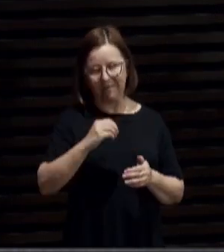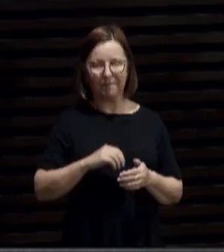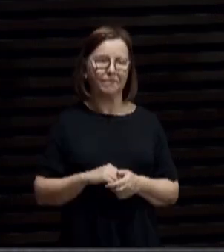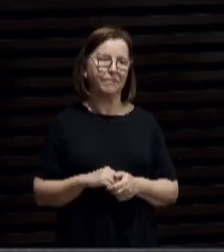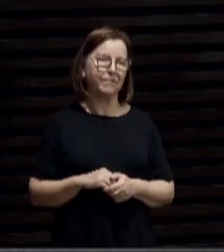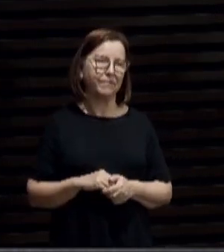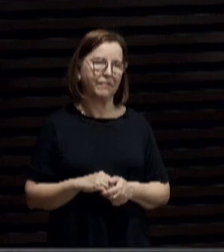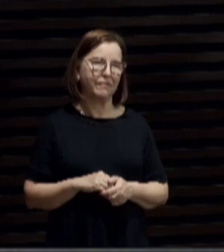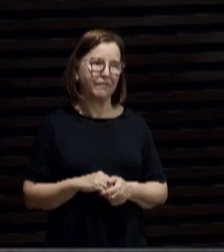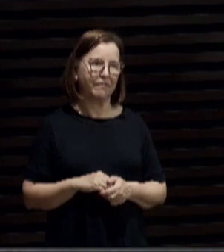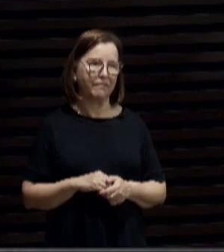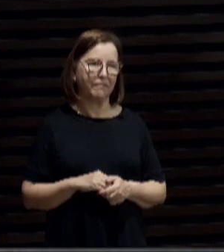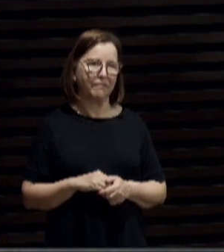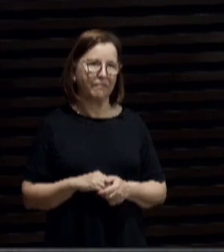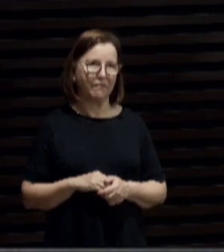Para